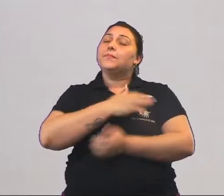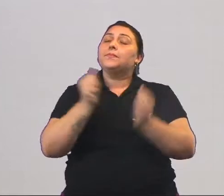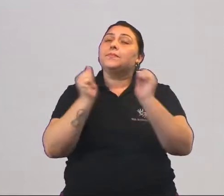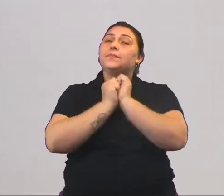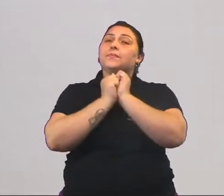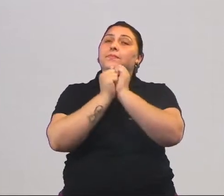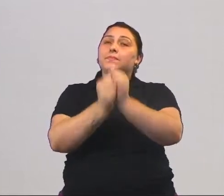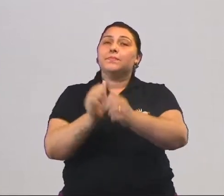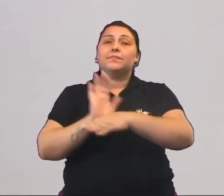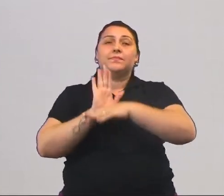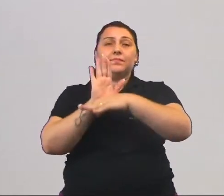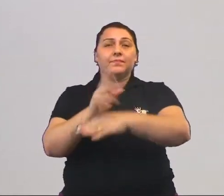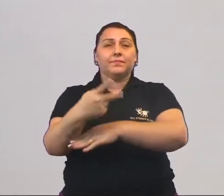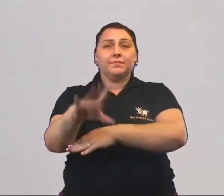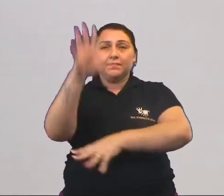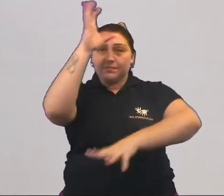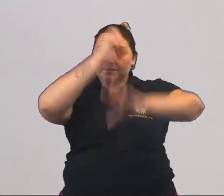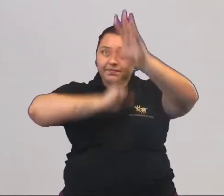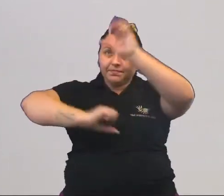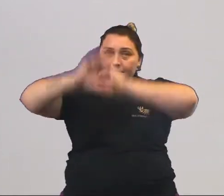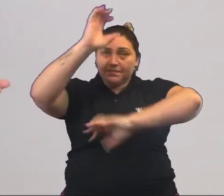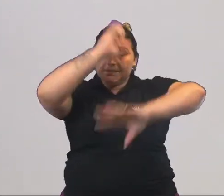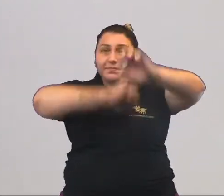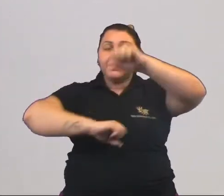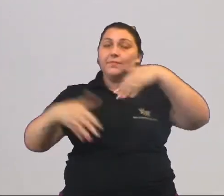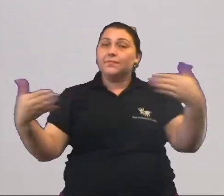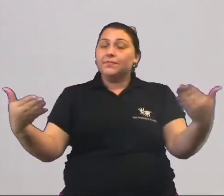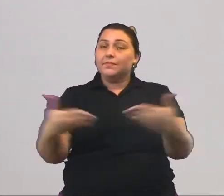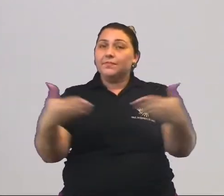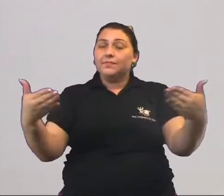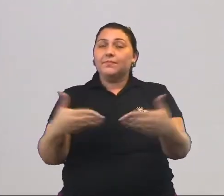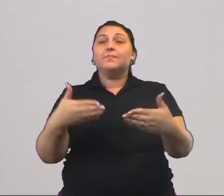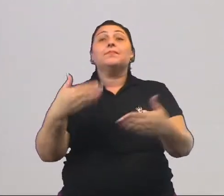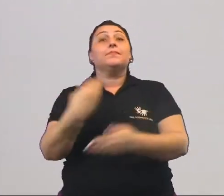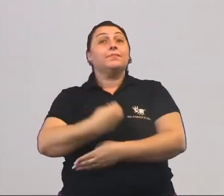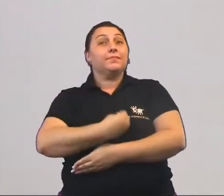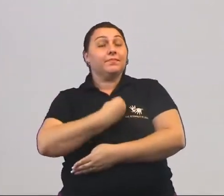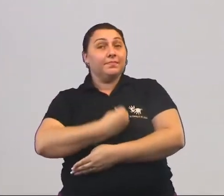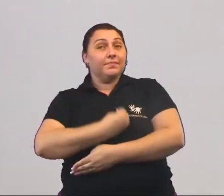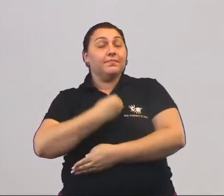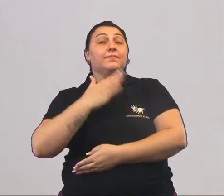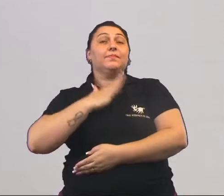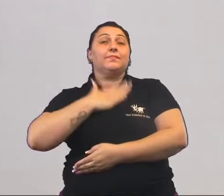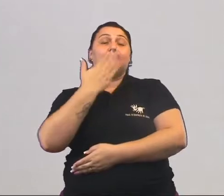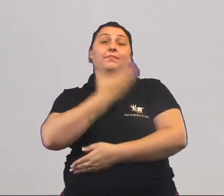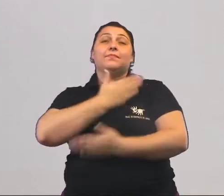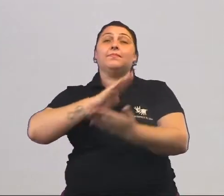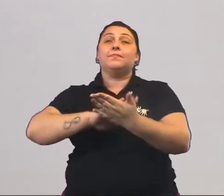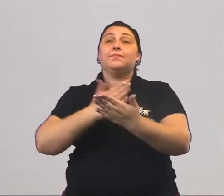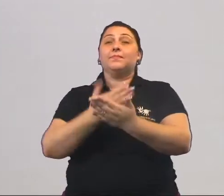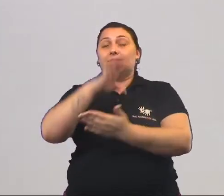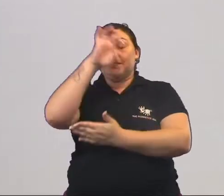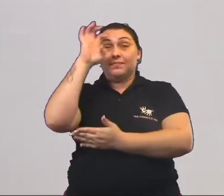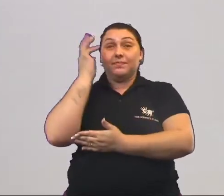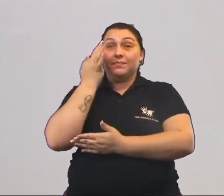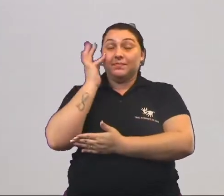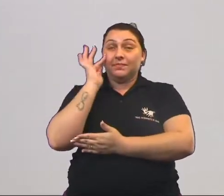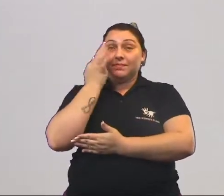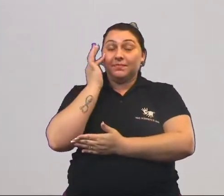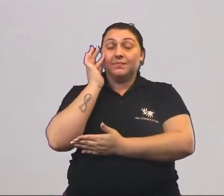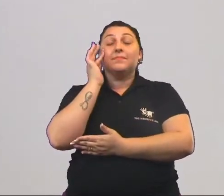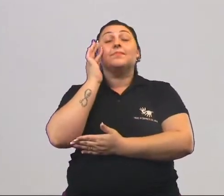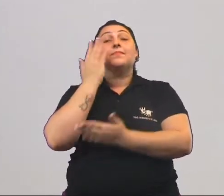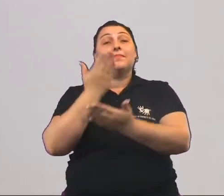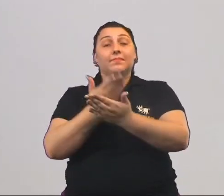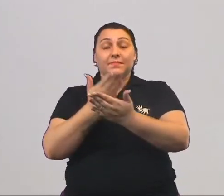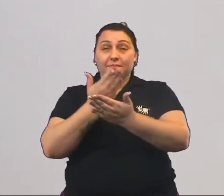aqui contribuindo com a sua aprendizagem. E hoje eu estou contando com a participação da minha amiga intérprete, a Fofa, para que